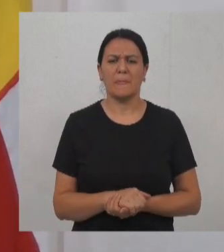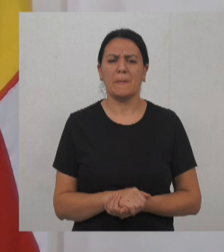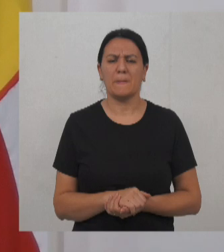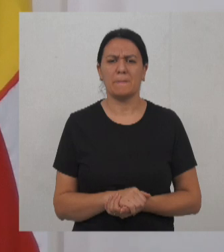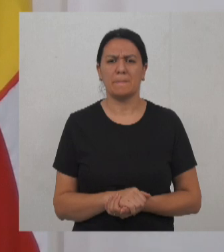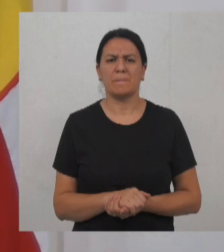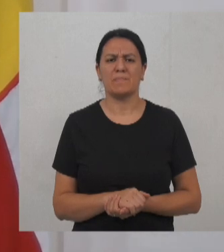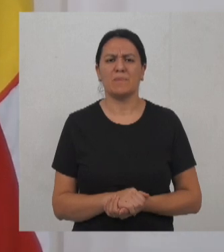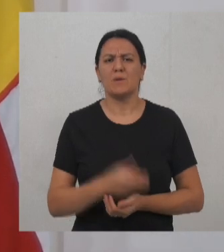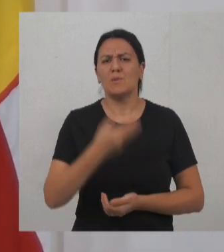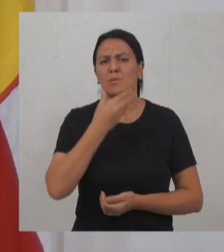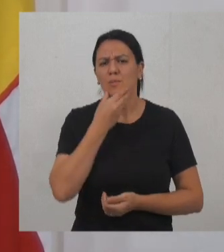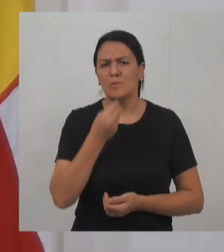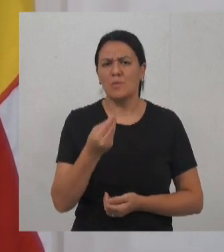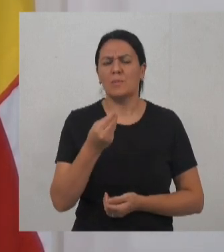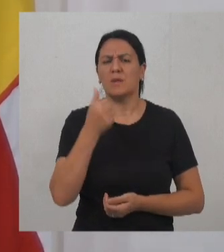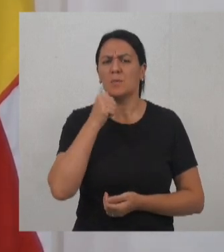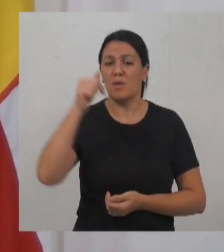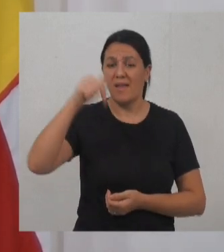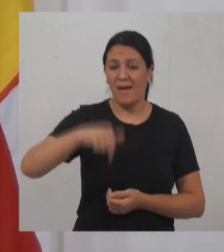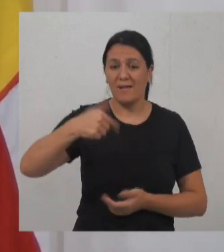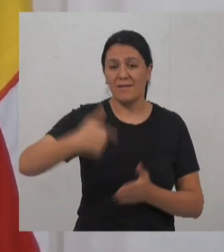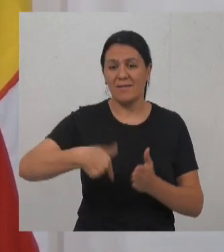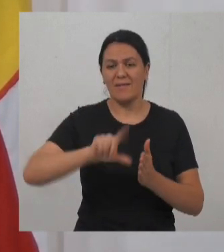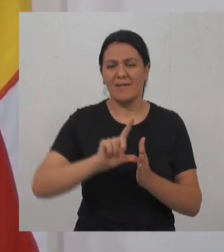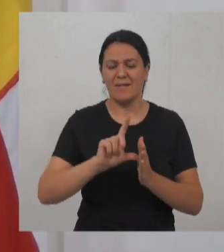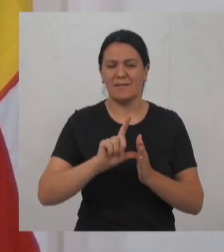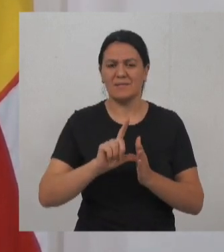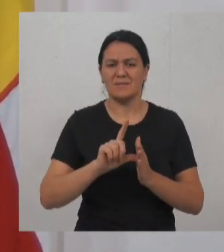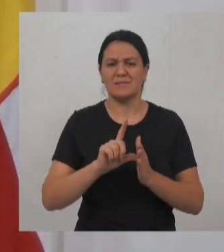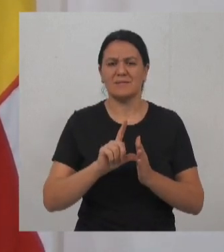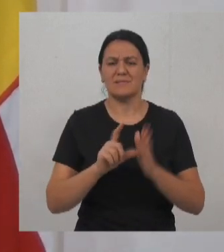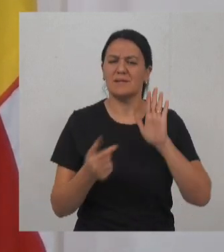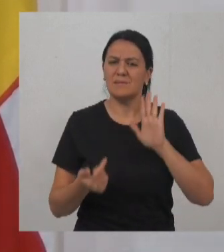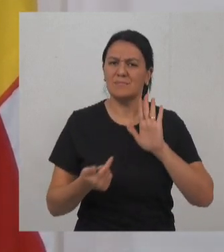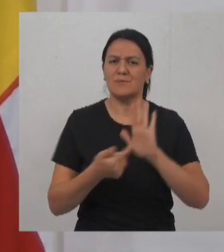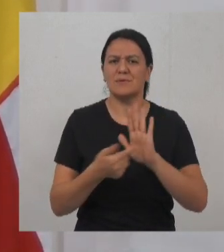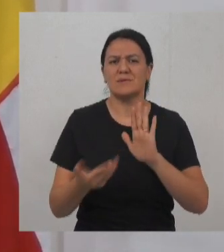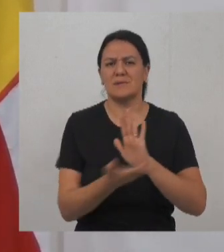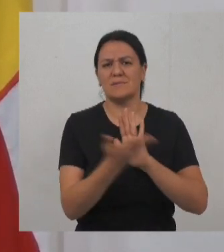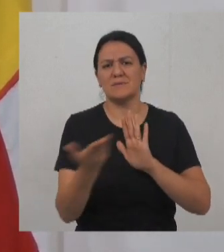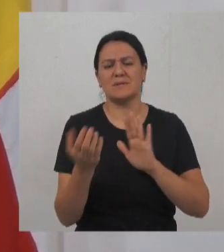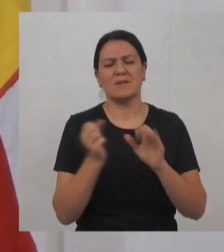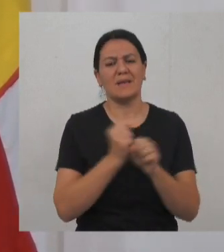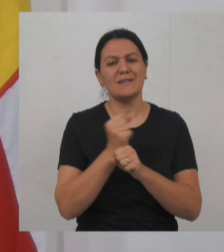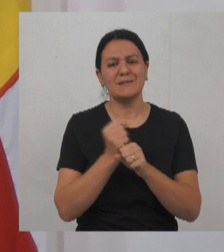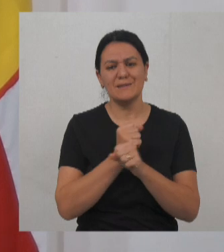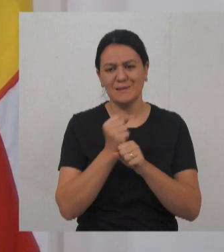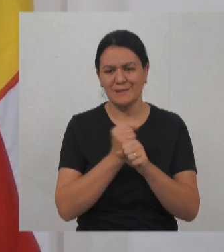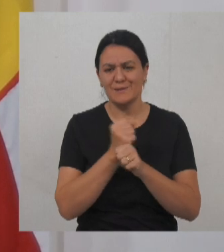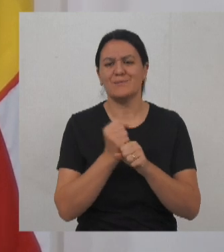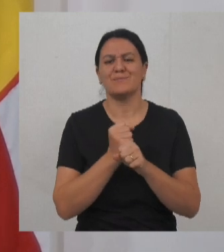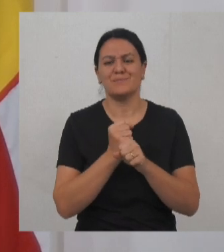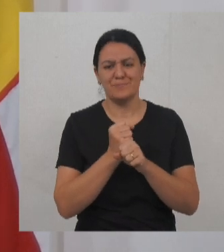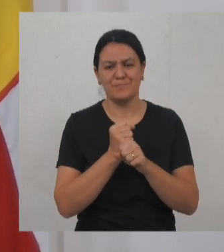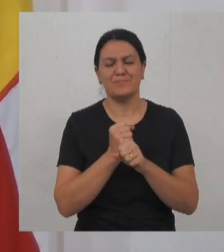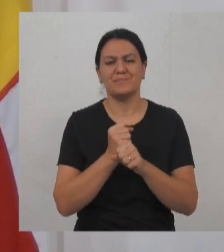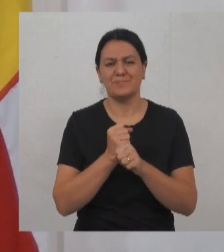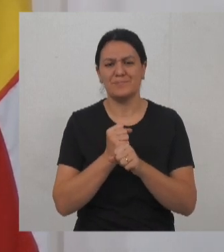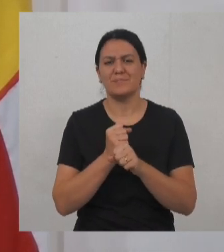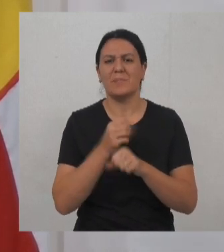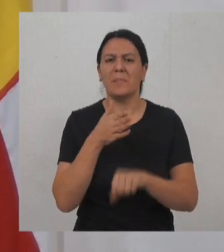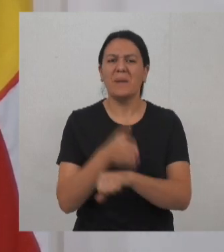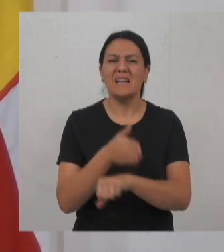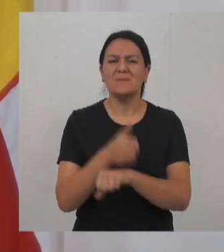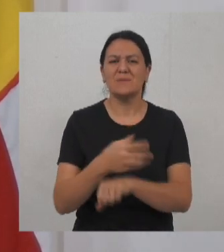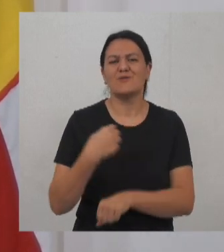o senhor Robson, a dona Patrícia, a estar esses anos todos, né, como mesários,